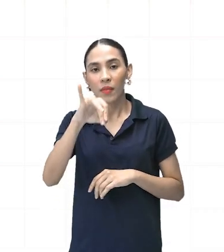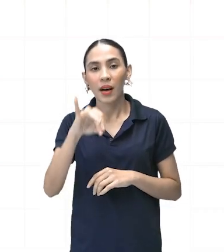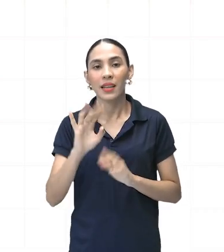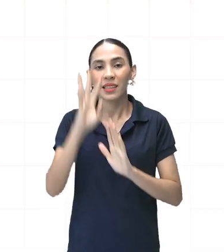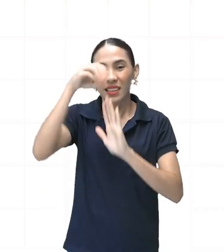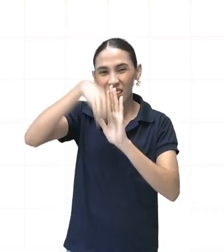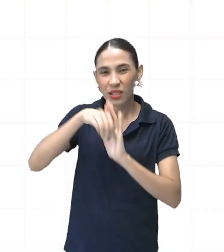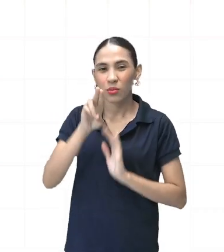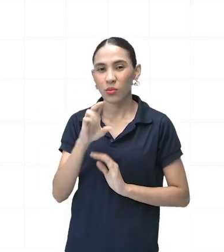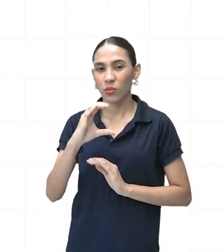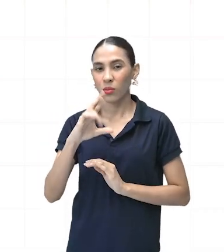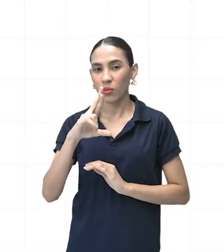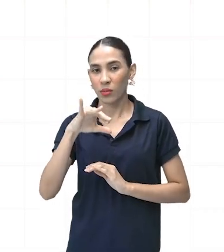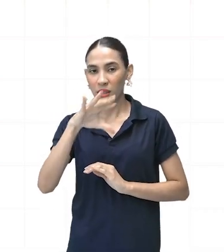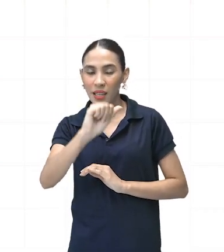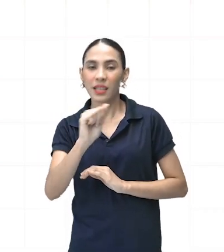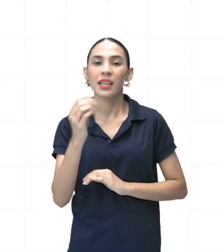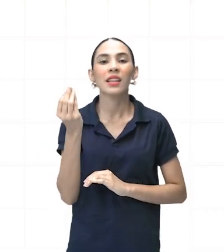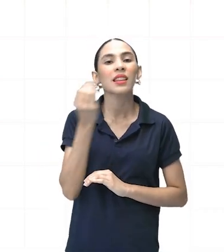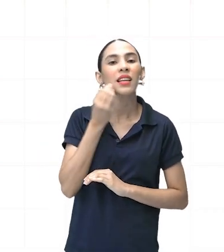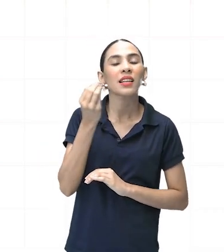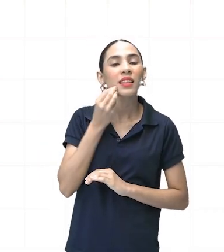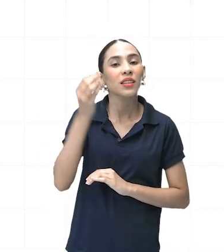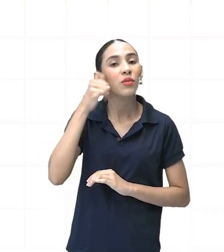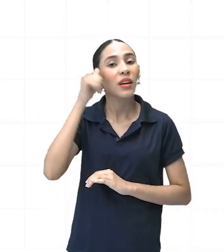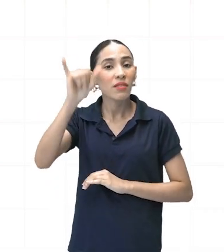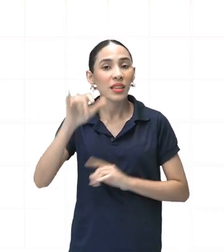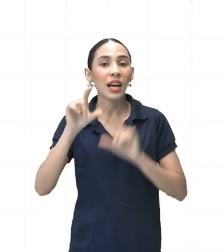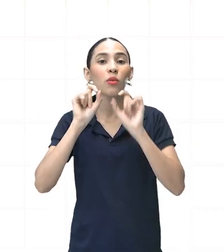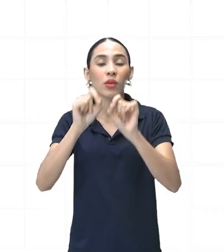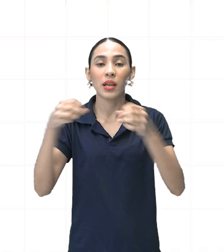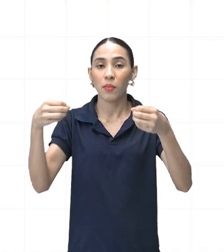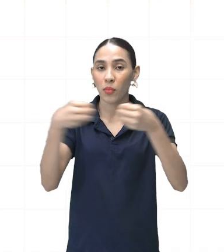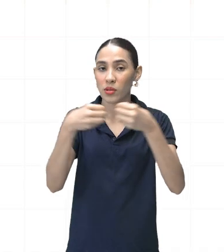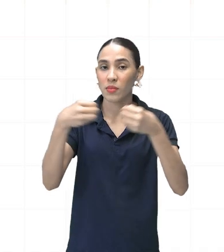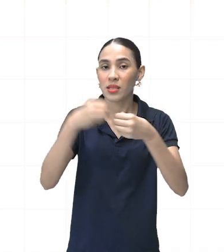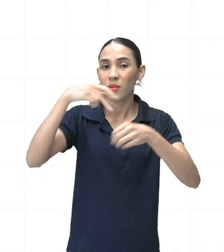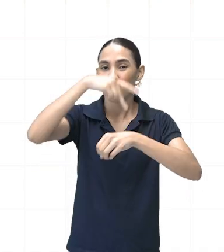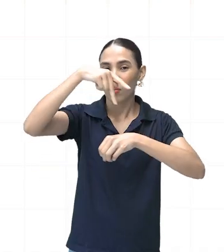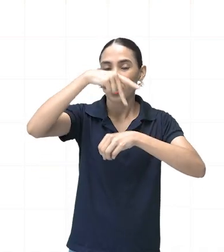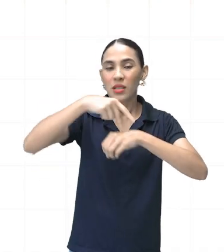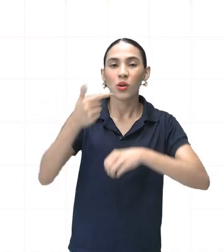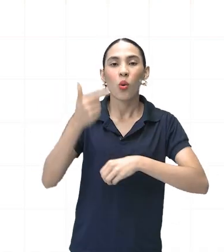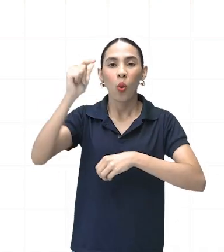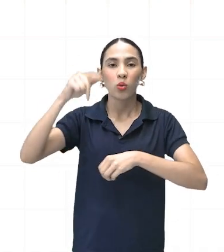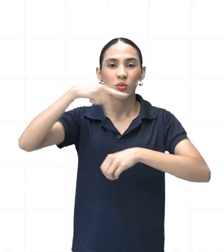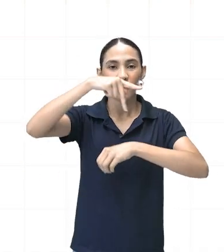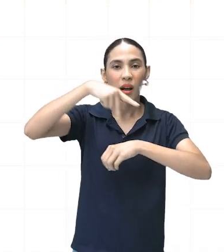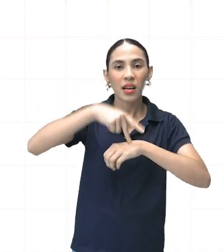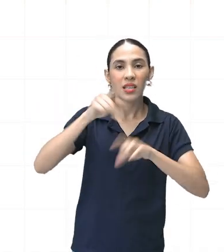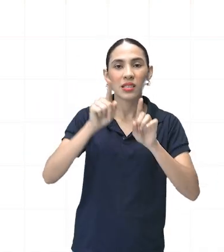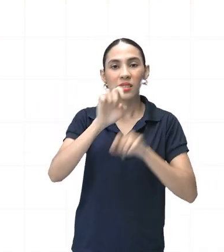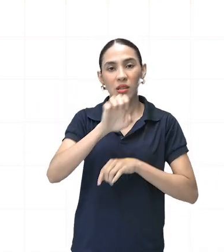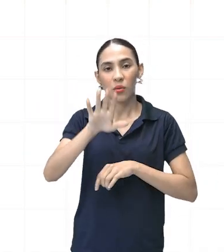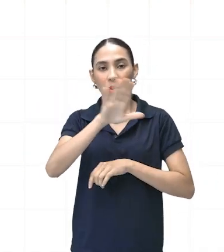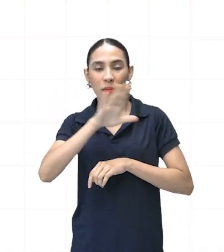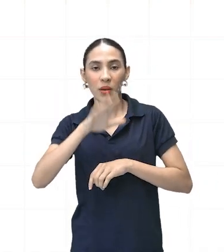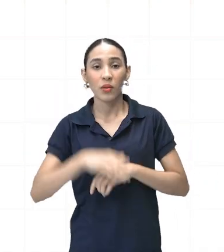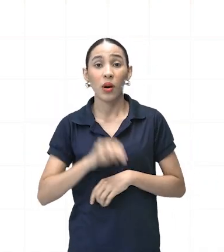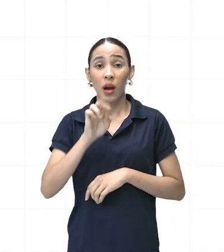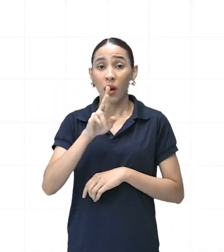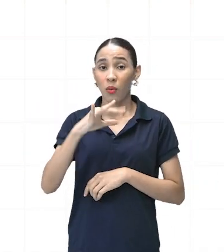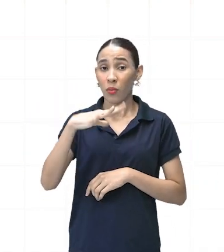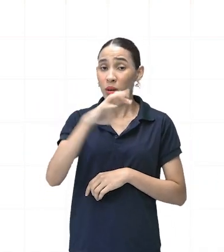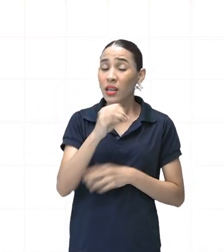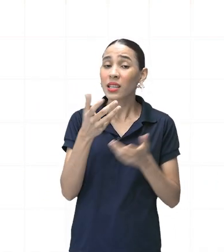na Ucrânia, né, tentando aí combater essa aproximação do país com outros países europeus, onde a Ucrânia